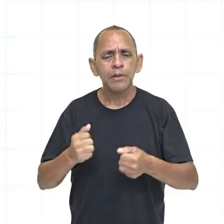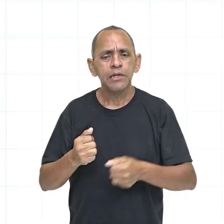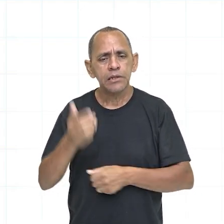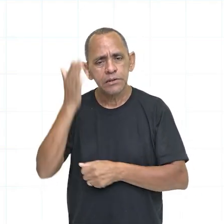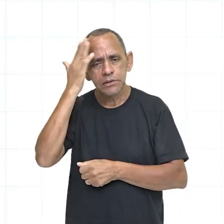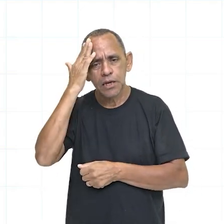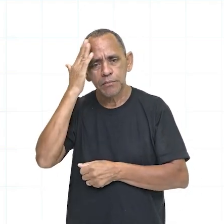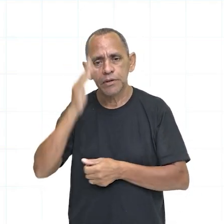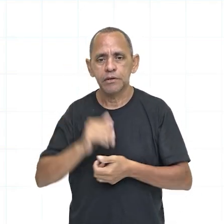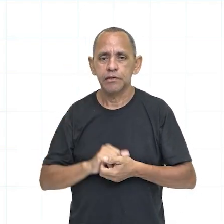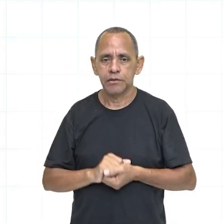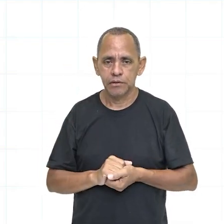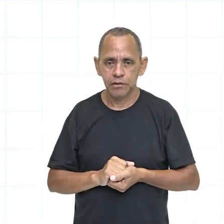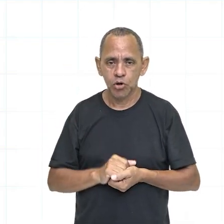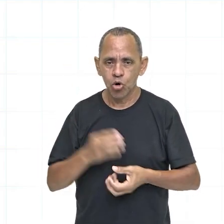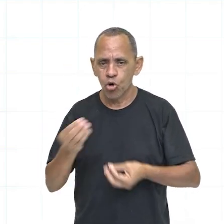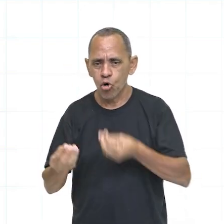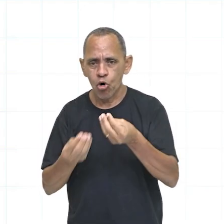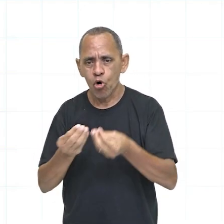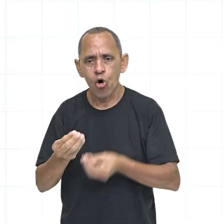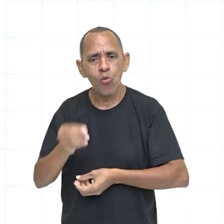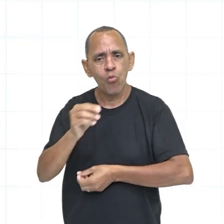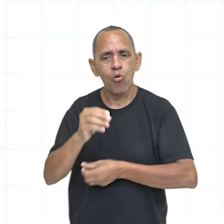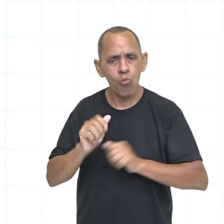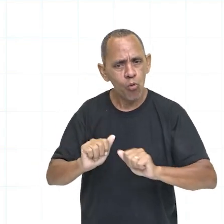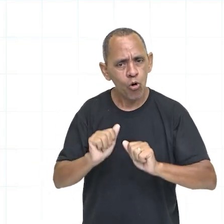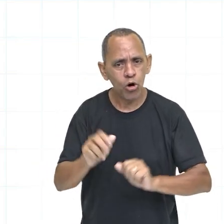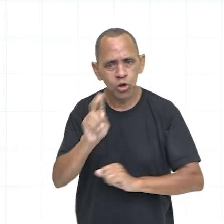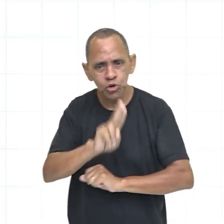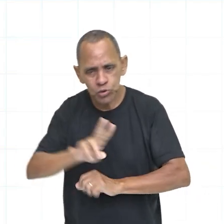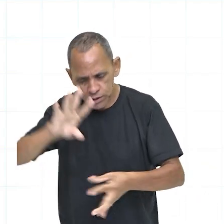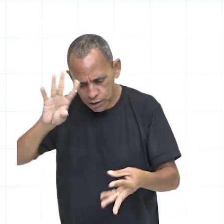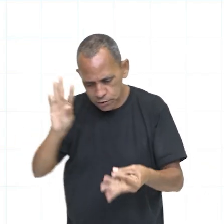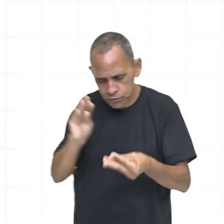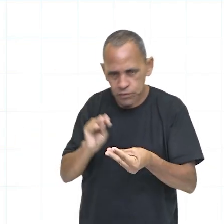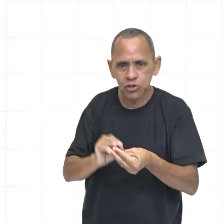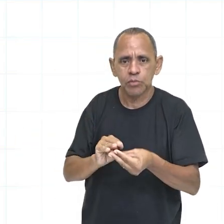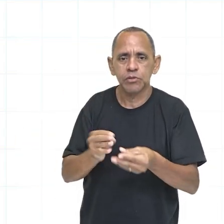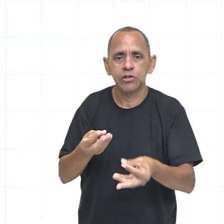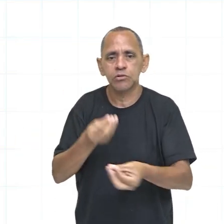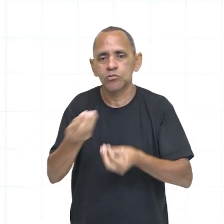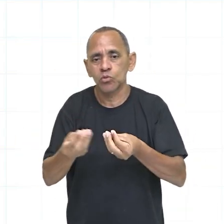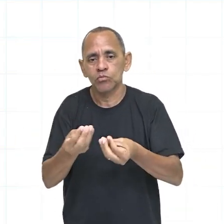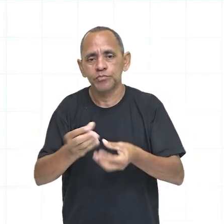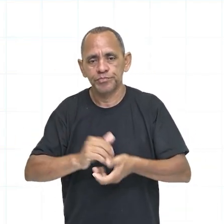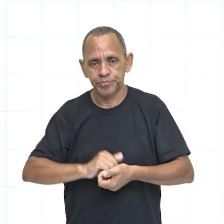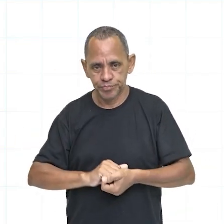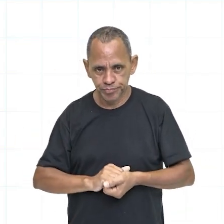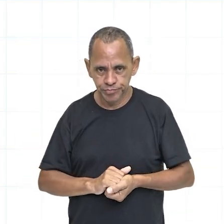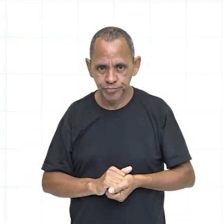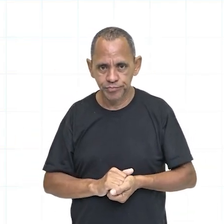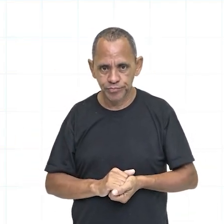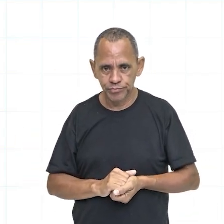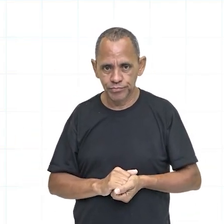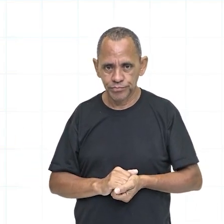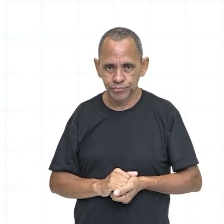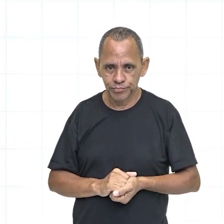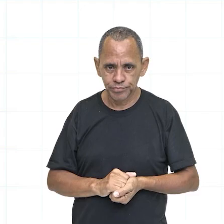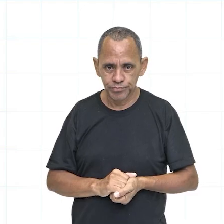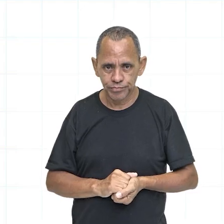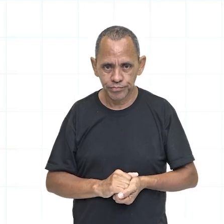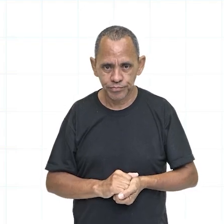consequência. Então, esses são exemplos de conjunções conclusivas para dar um fechamento, para concluir